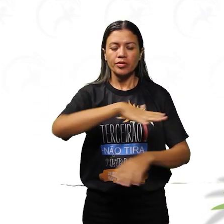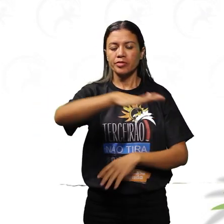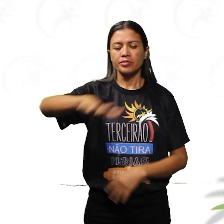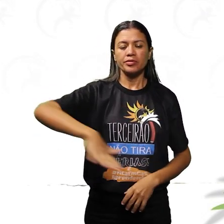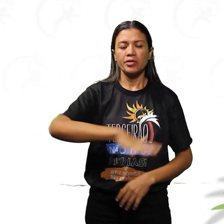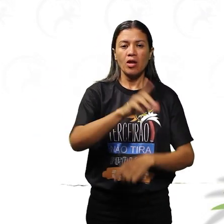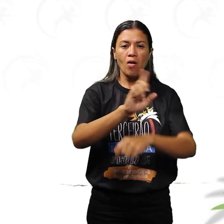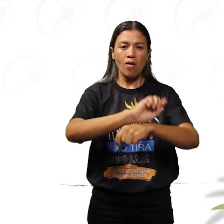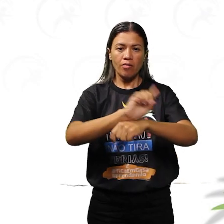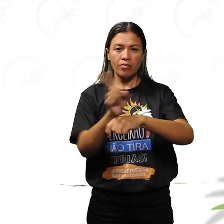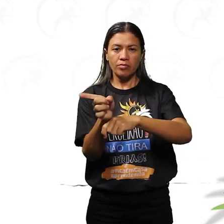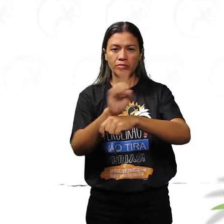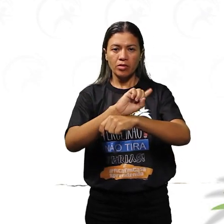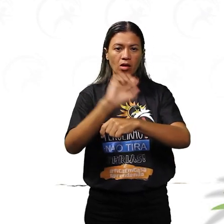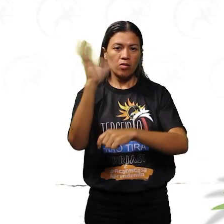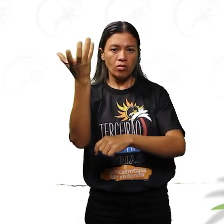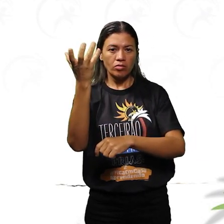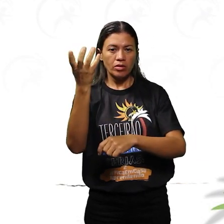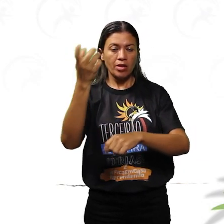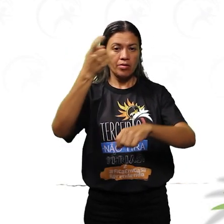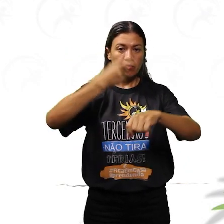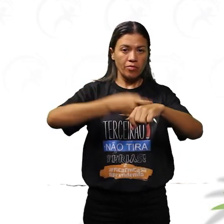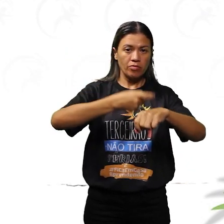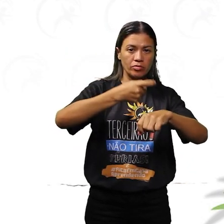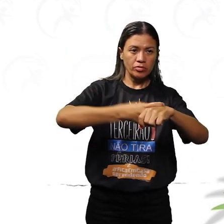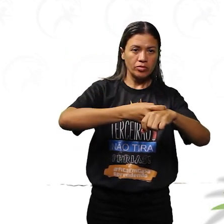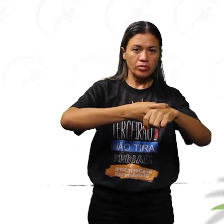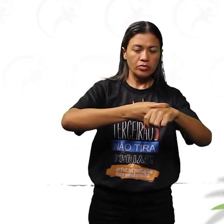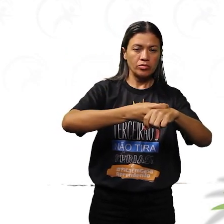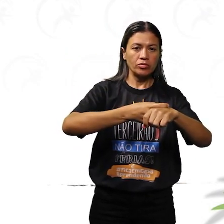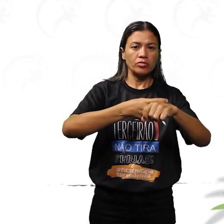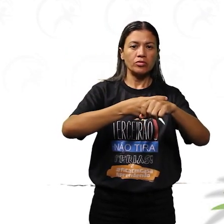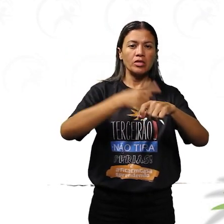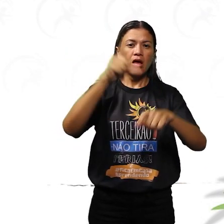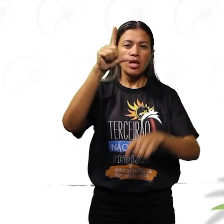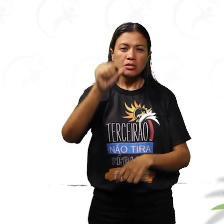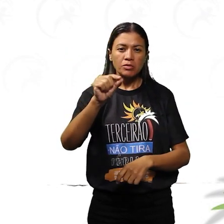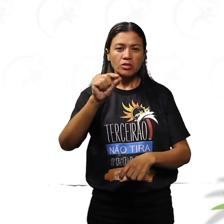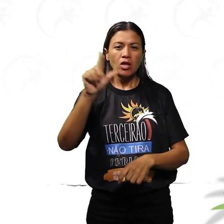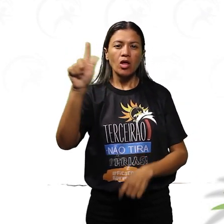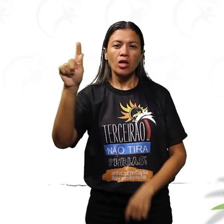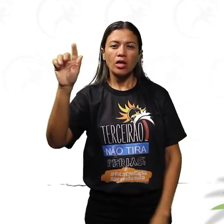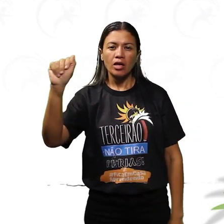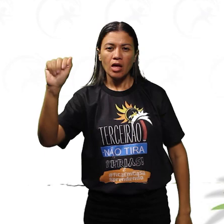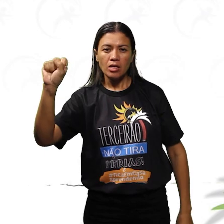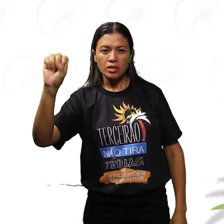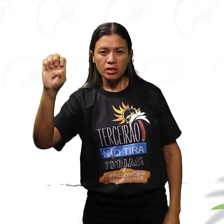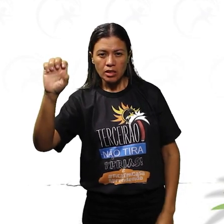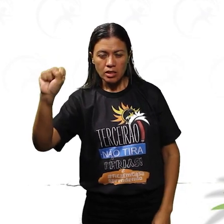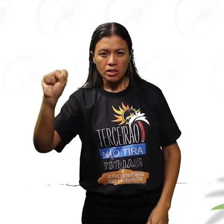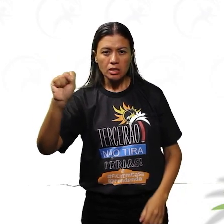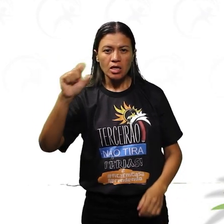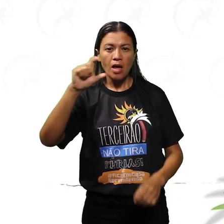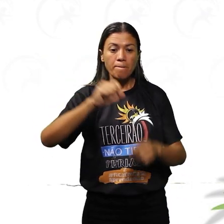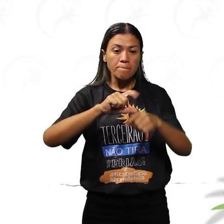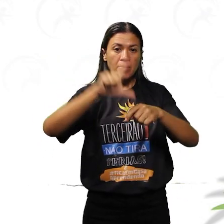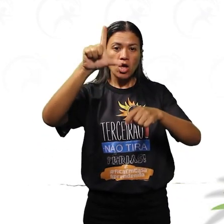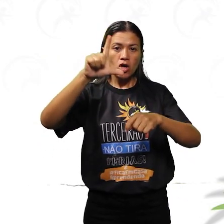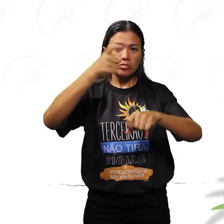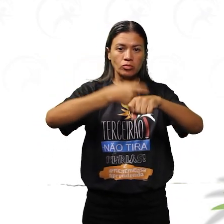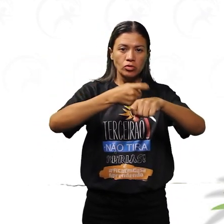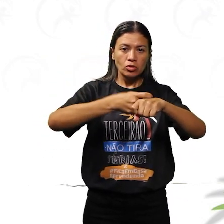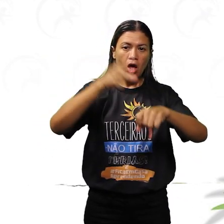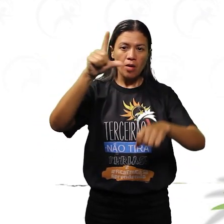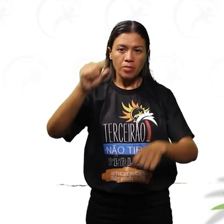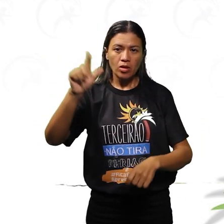as velocidades ocorrem nos sólidos e as menores nos gases. Então, as maiores nos sólidos e as menores nos gases.